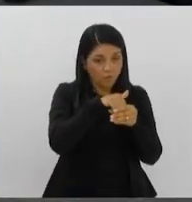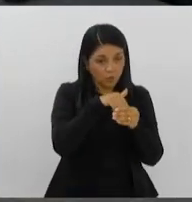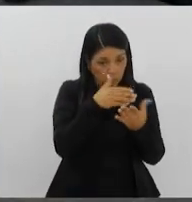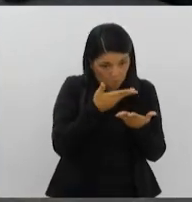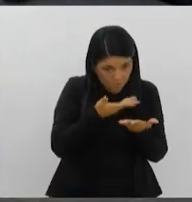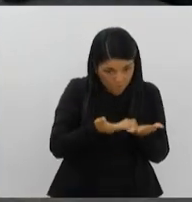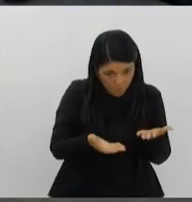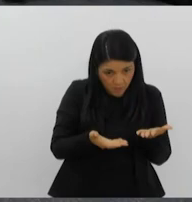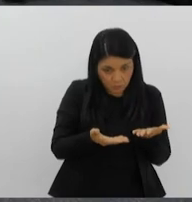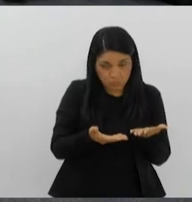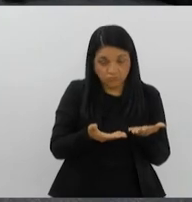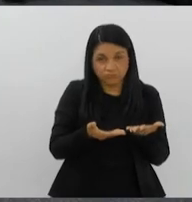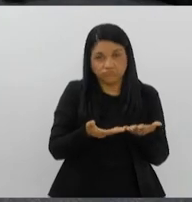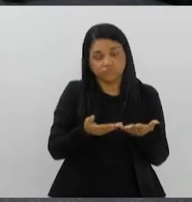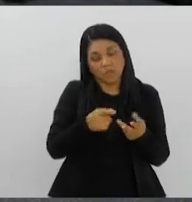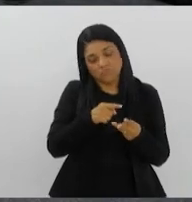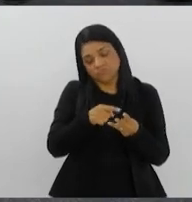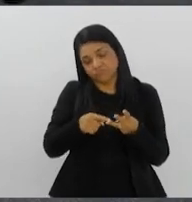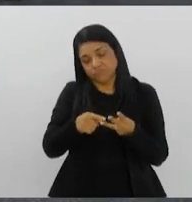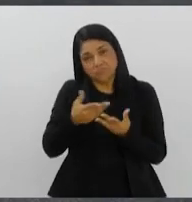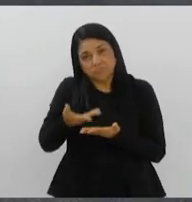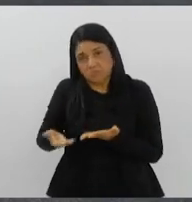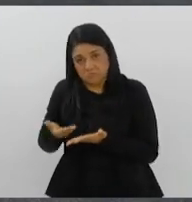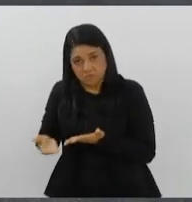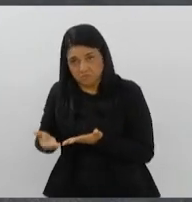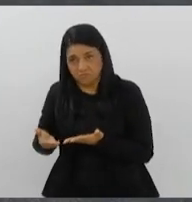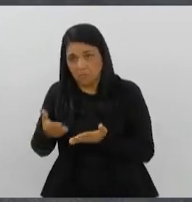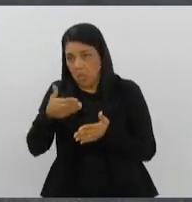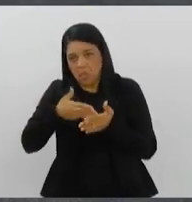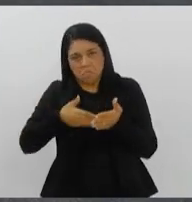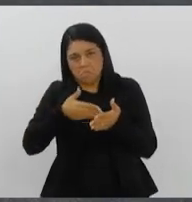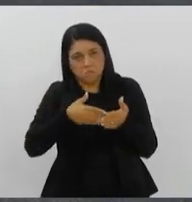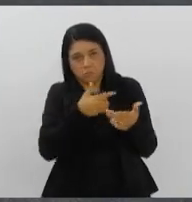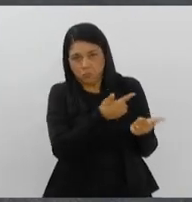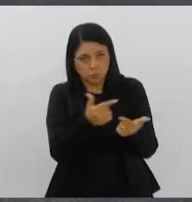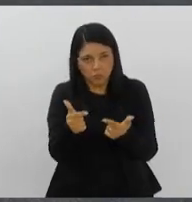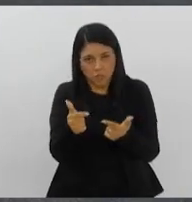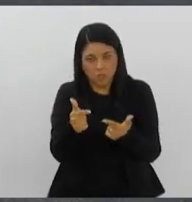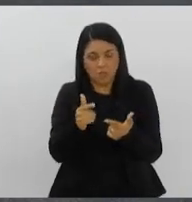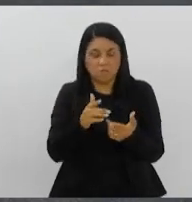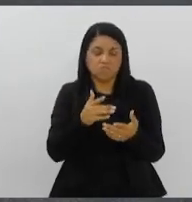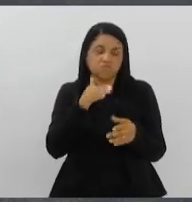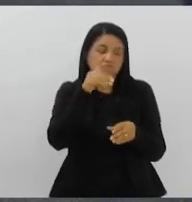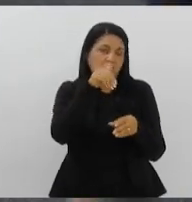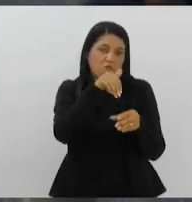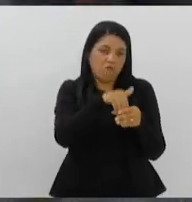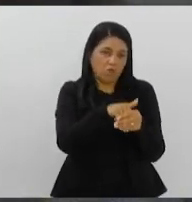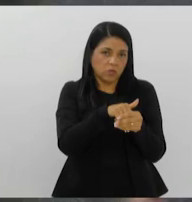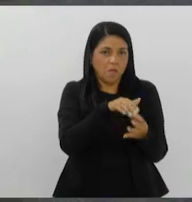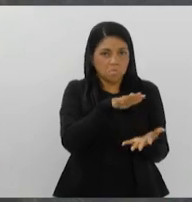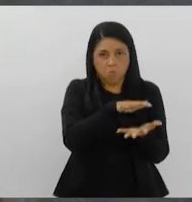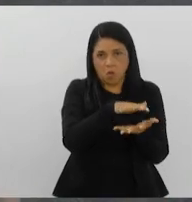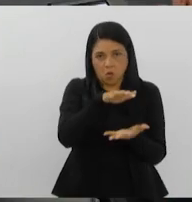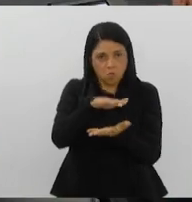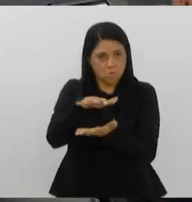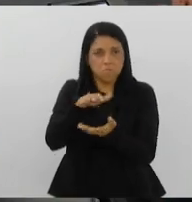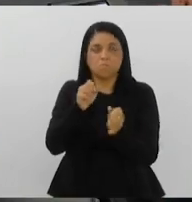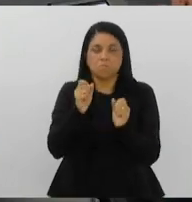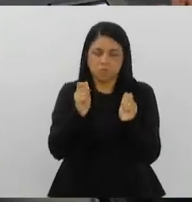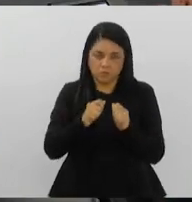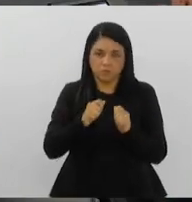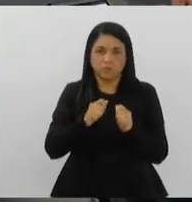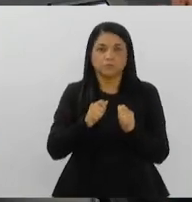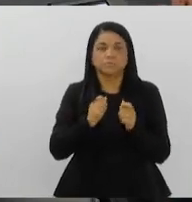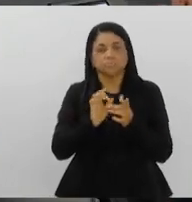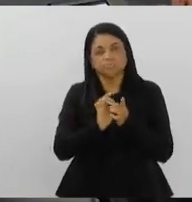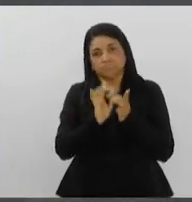perdi os outros. Então, não há impeditivo da senhora votar em bloco. Só estou